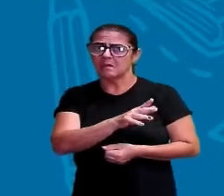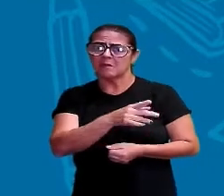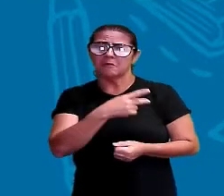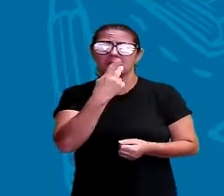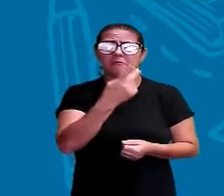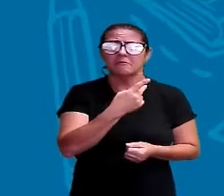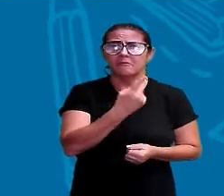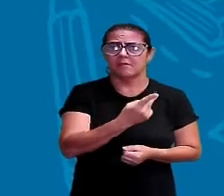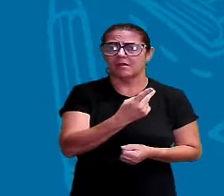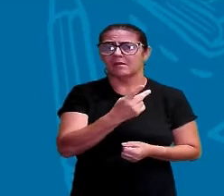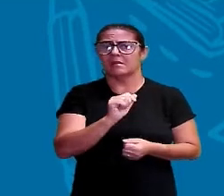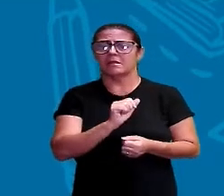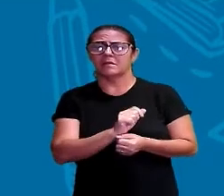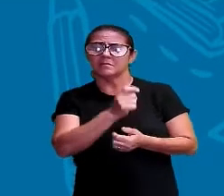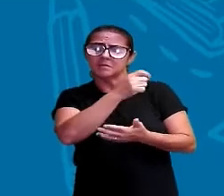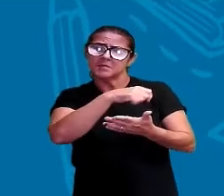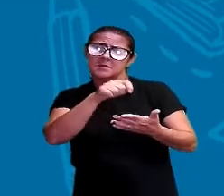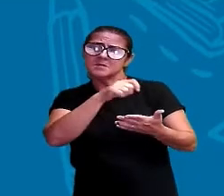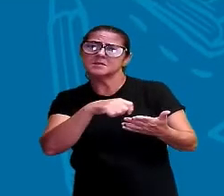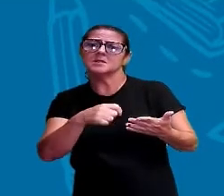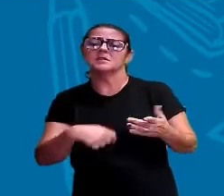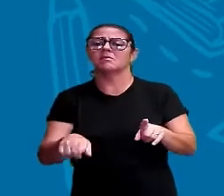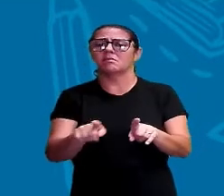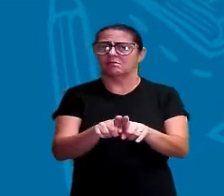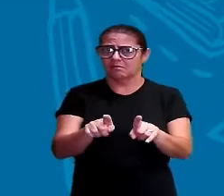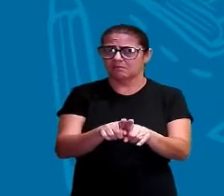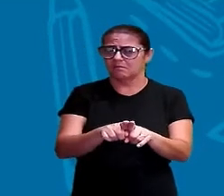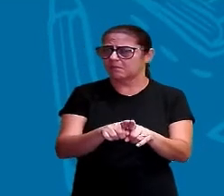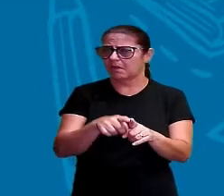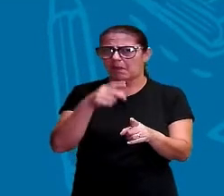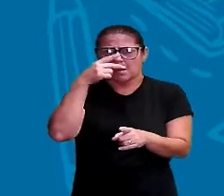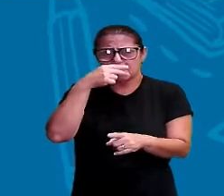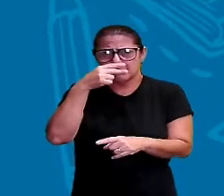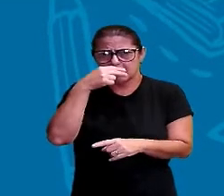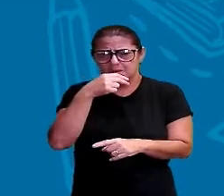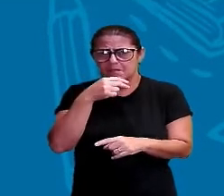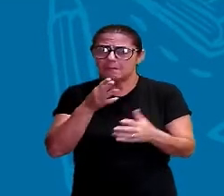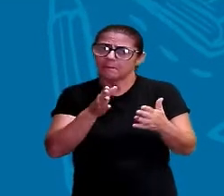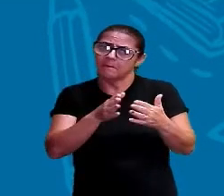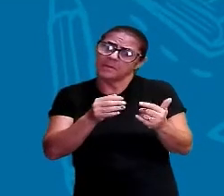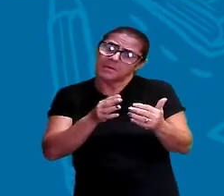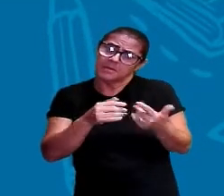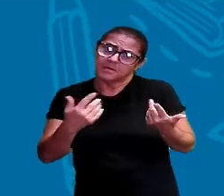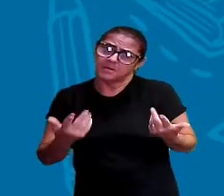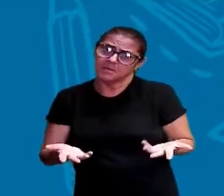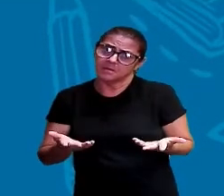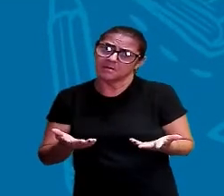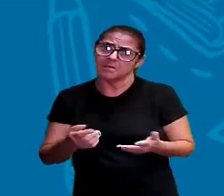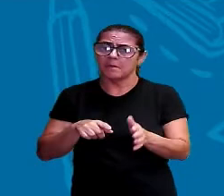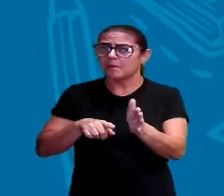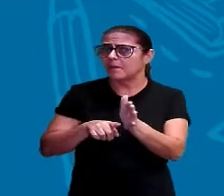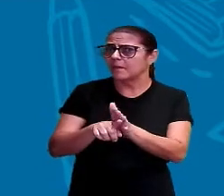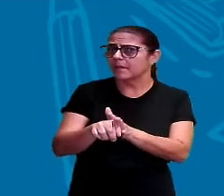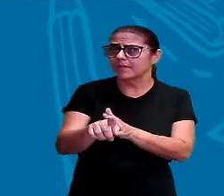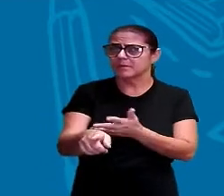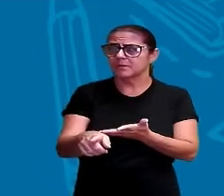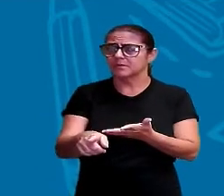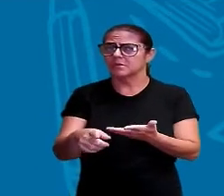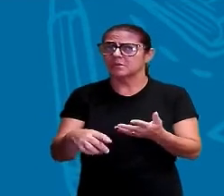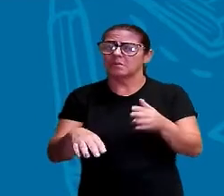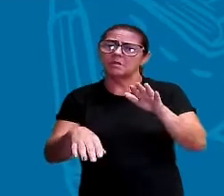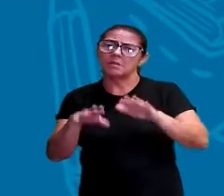pronúncia e mesma escrita. E aí, ó, ele pode ser no sentido de pediu, pode ser no sentido de perguntou,